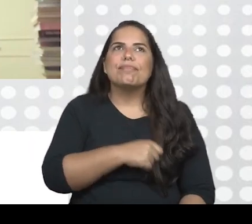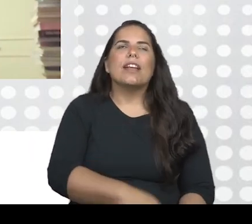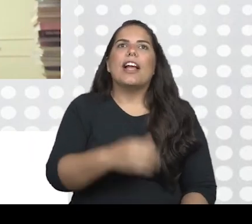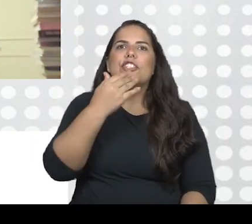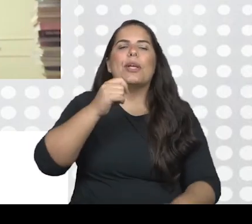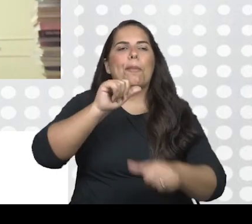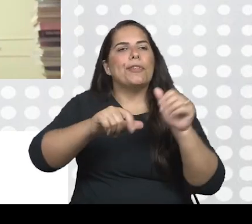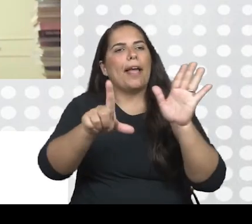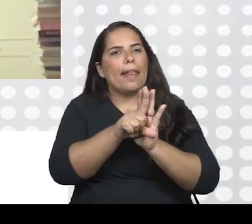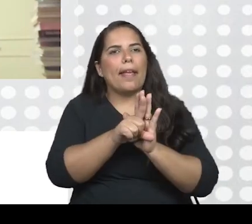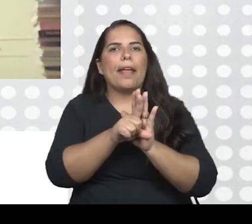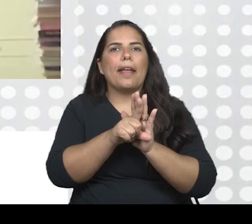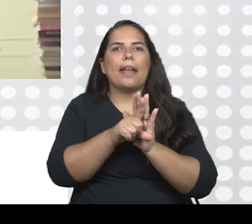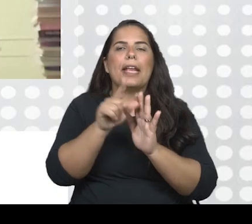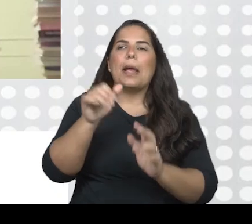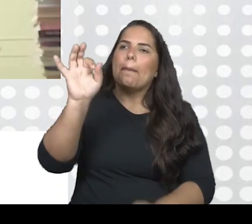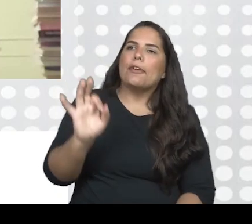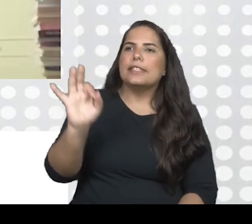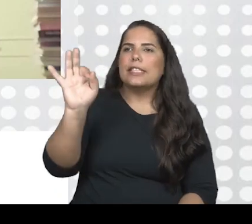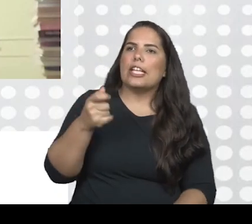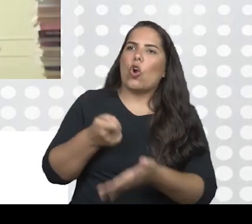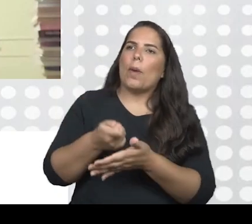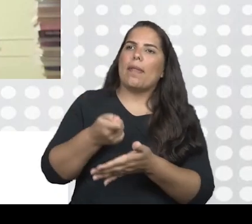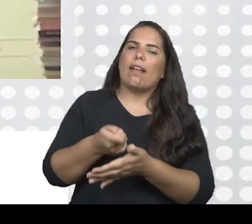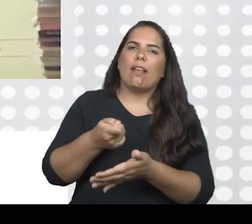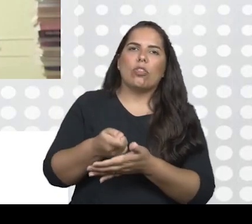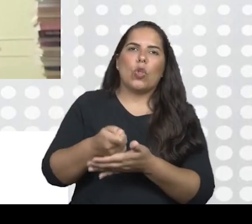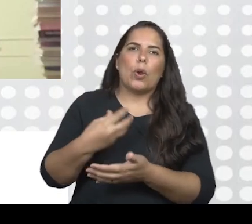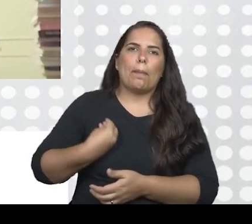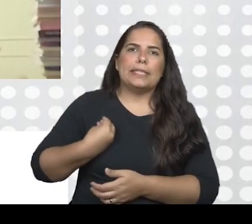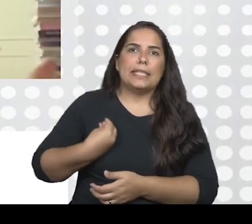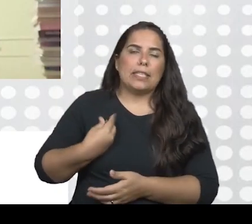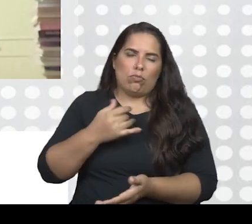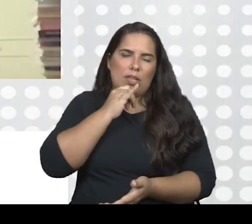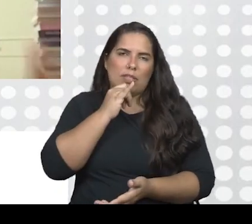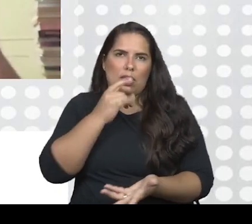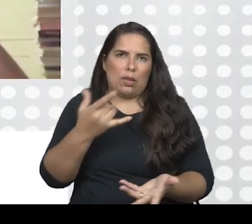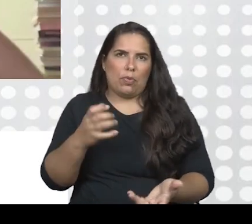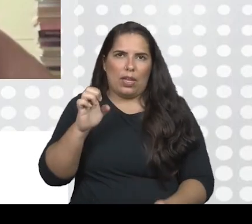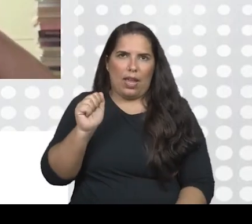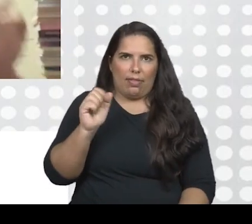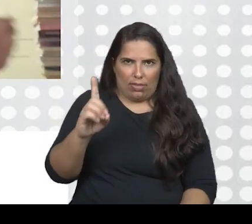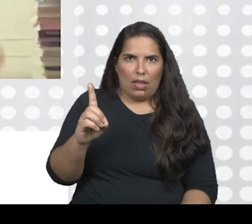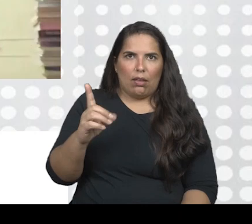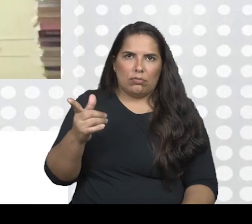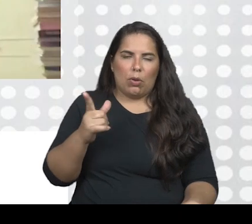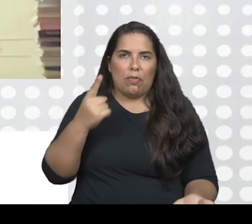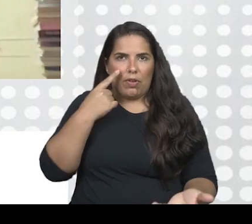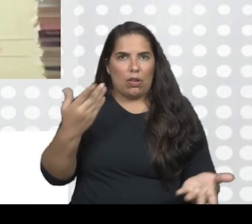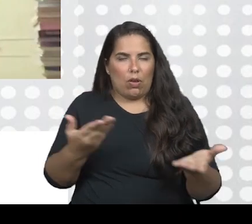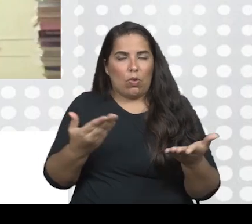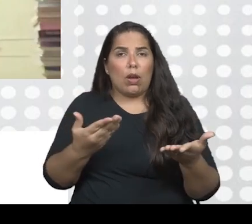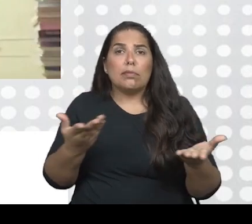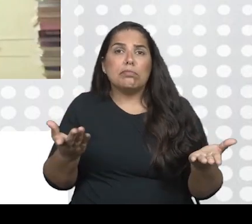nada mudar a lei e colocar X% obrigatoriamente no presencial, por exemplo, na EAD, conforme estamos vivendo